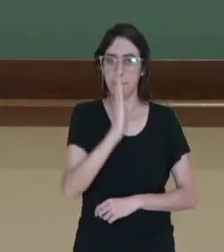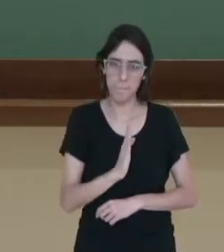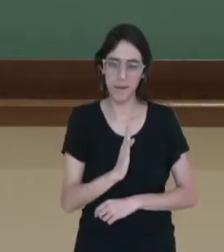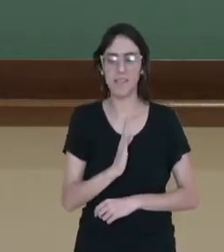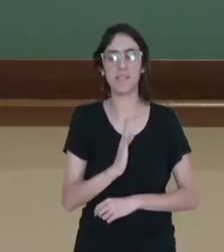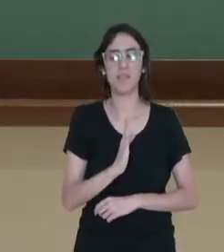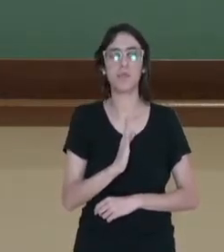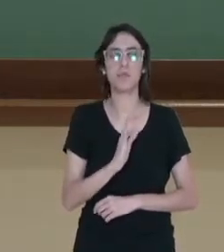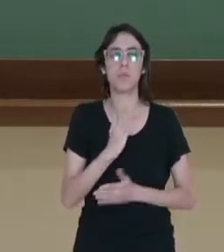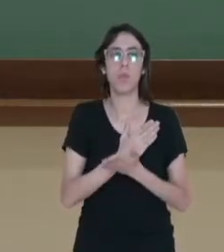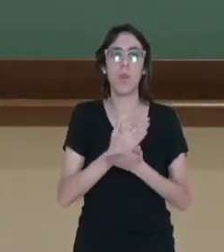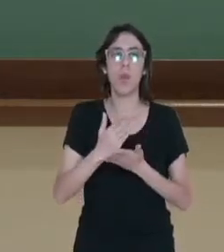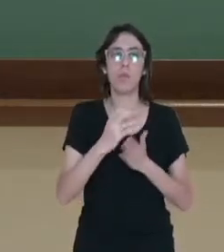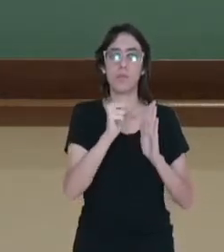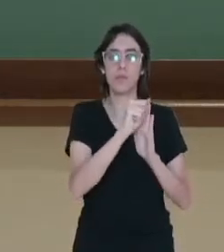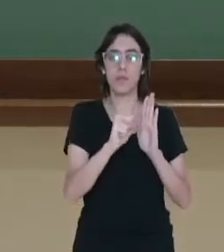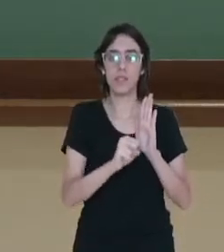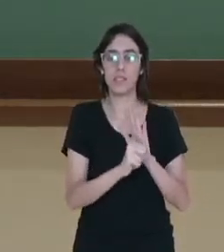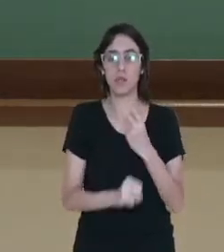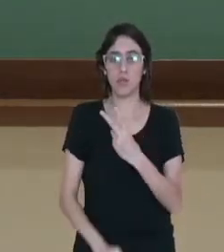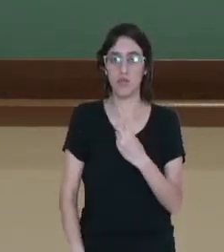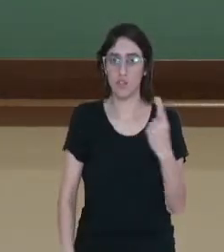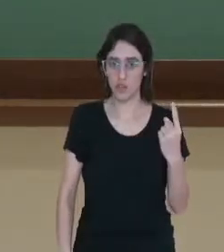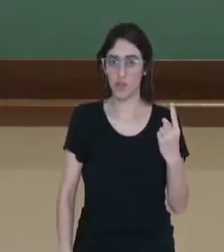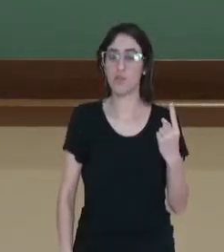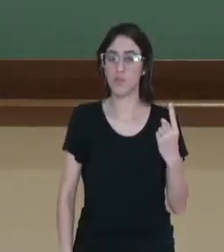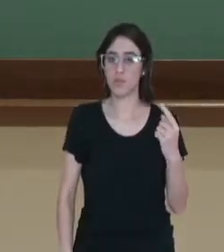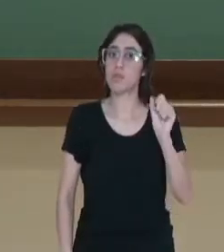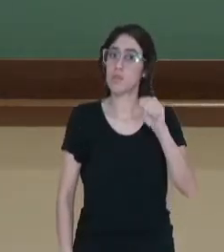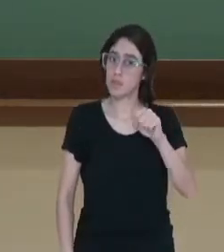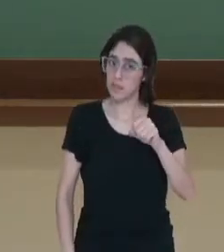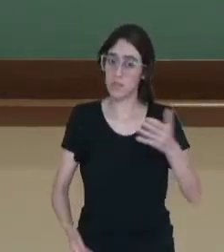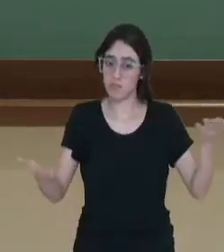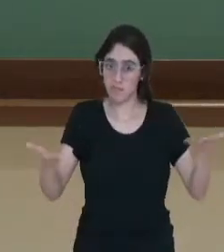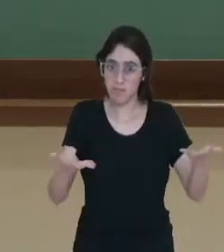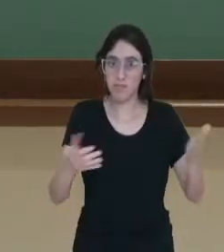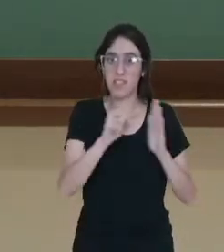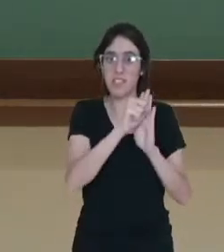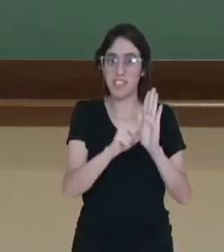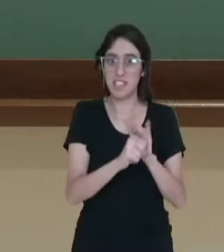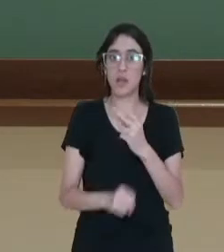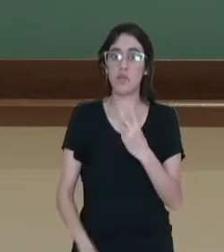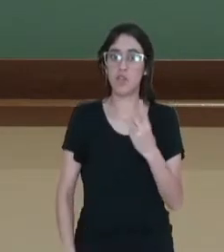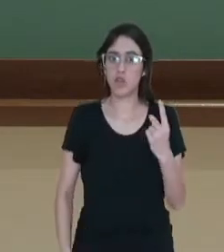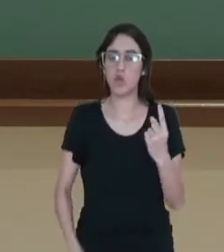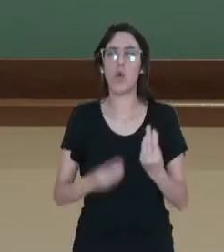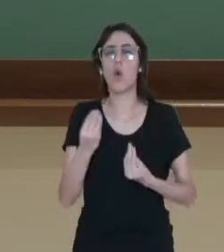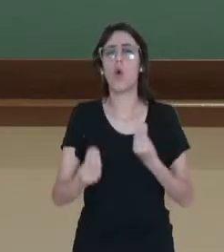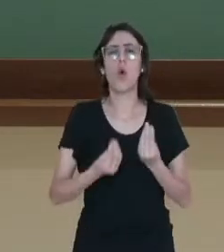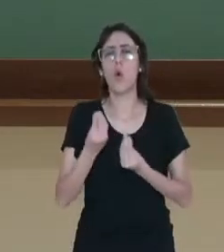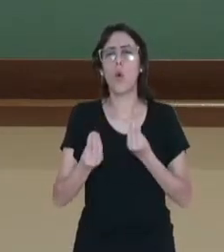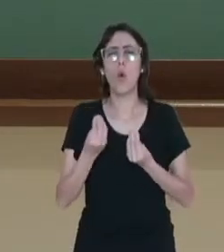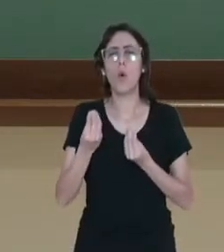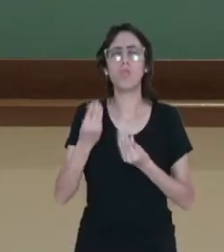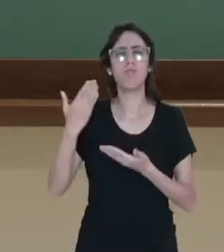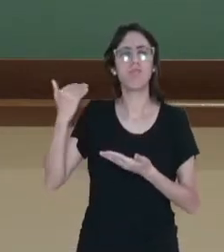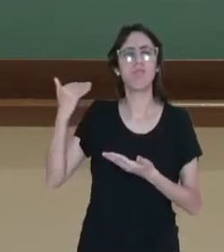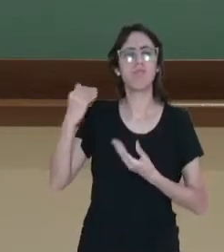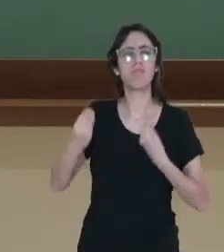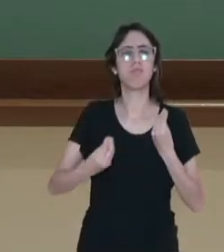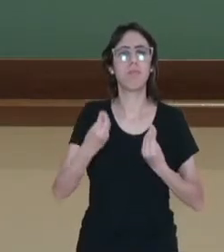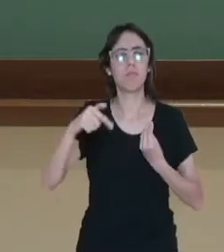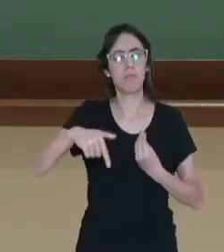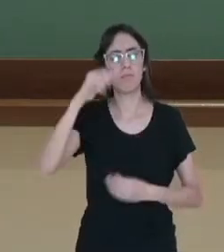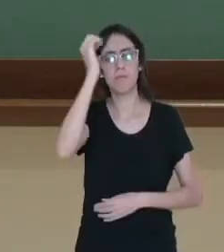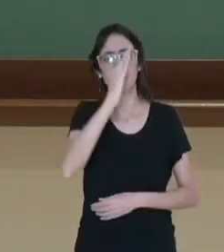o início do século XXI. Sim, o século XXI que estamos vivendo, como estava este nosso país,